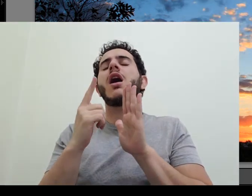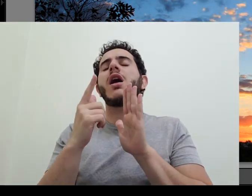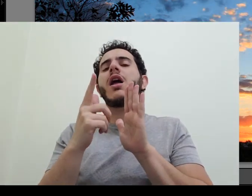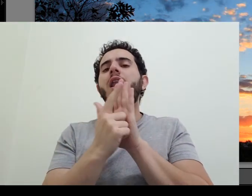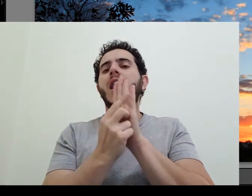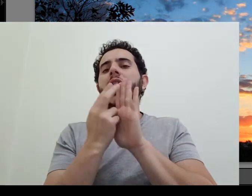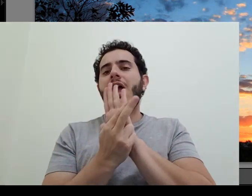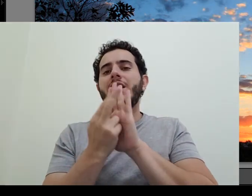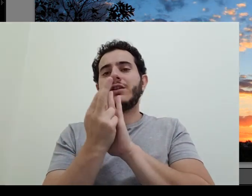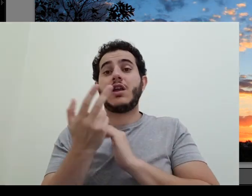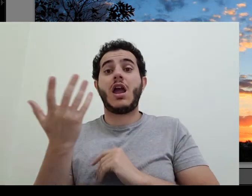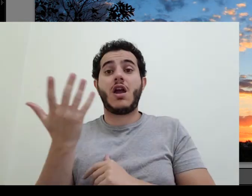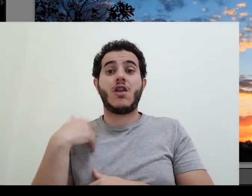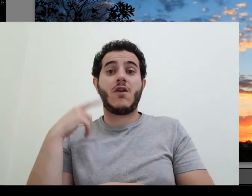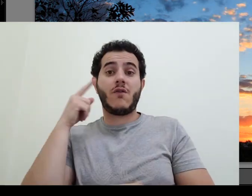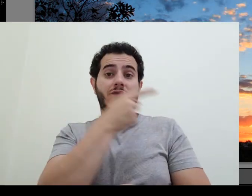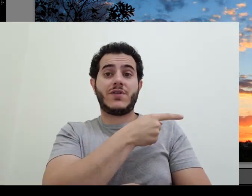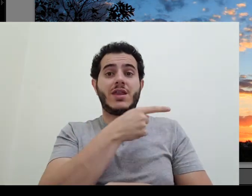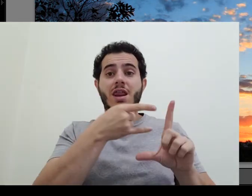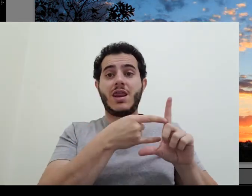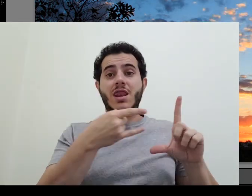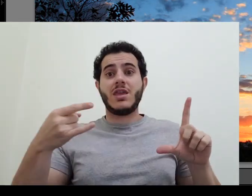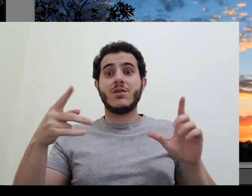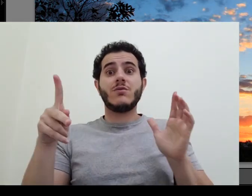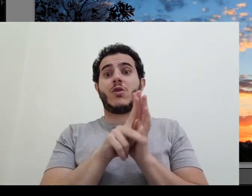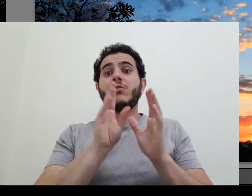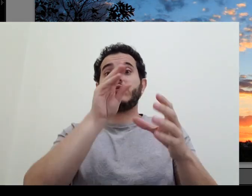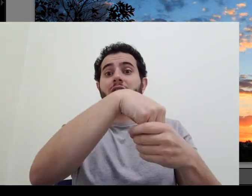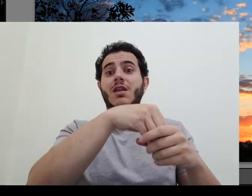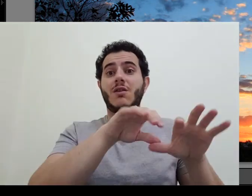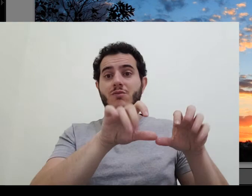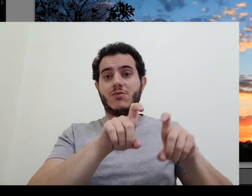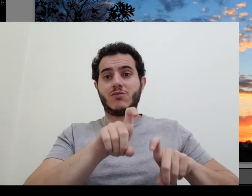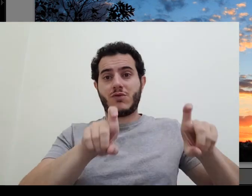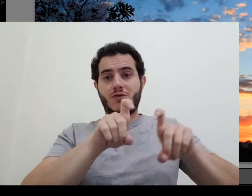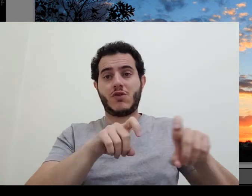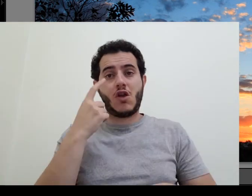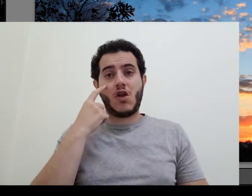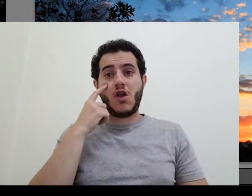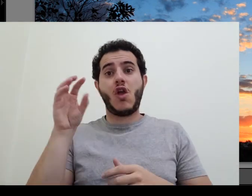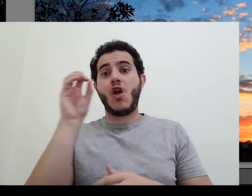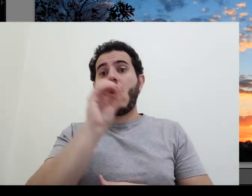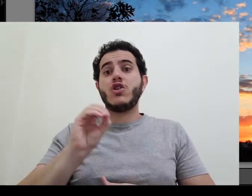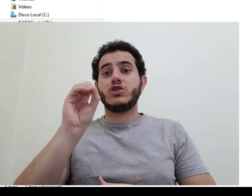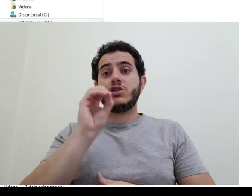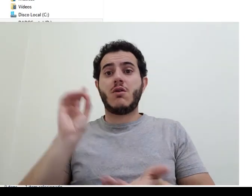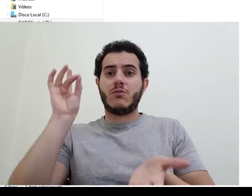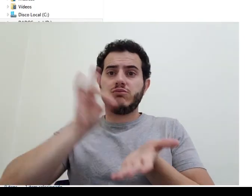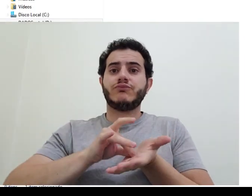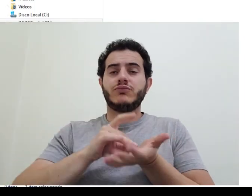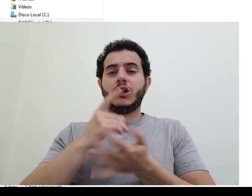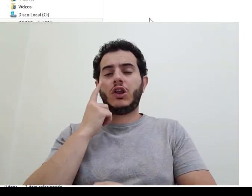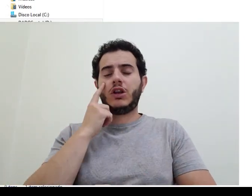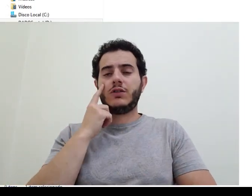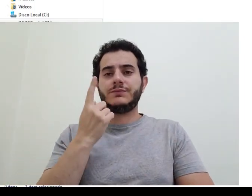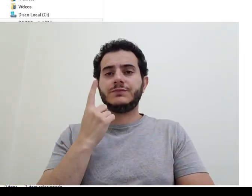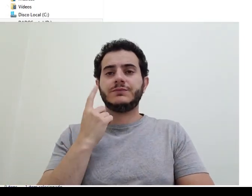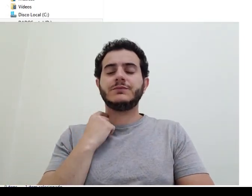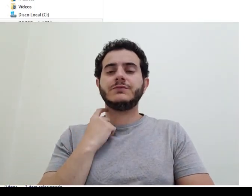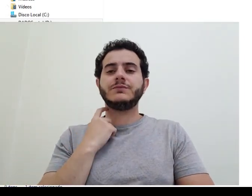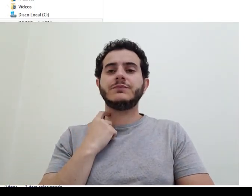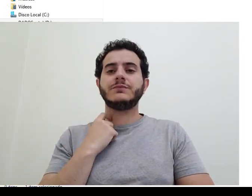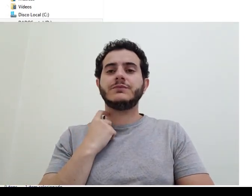aqui. Tudo isso que eu estou fazendo, por enquanto, está só salvo dentro do Lightroom. Não está salvo no arquivo original. Quer ver? Eu vou lá para o Windows, no